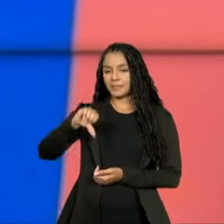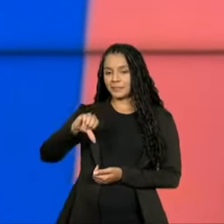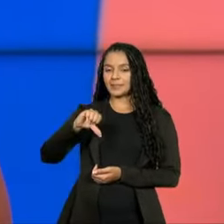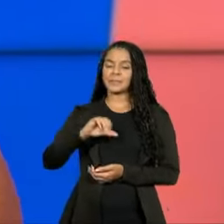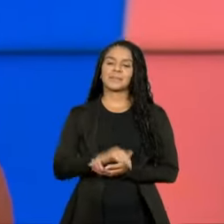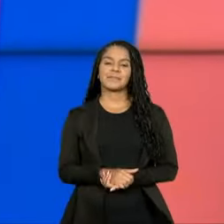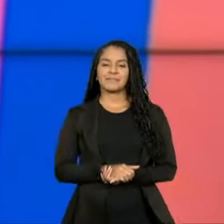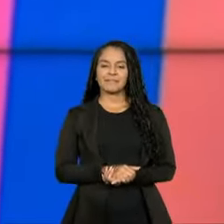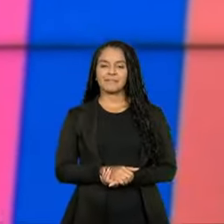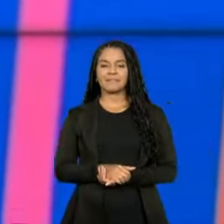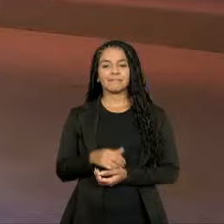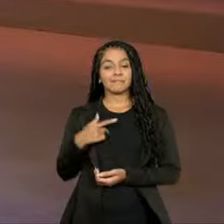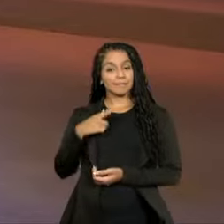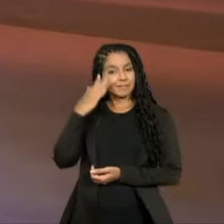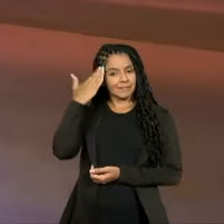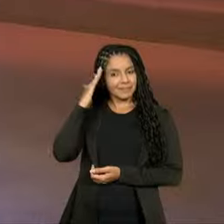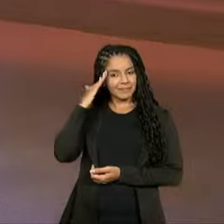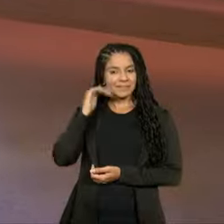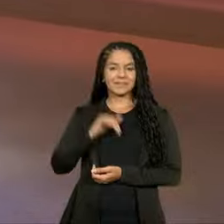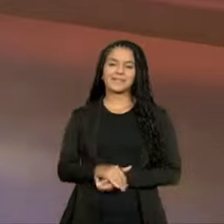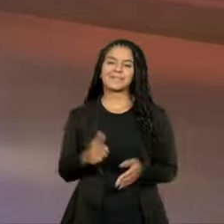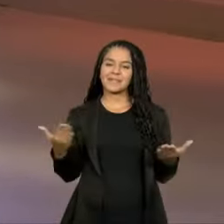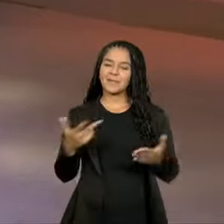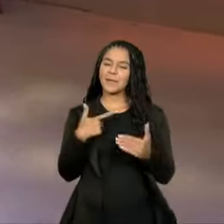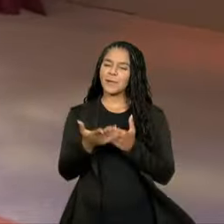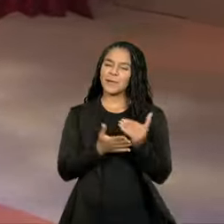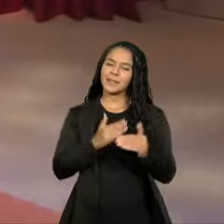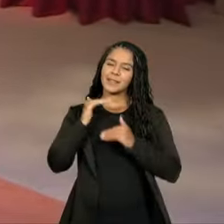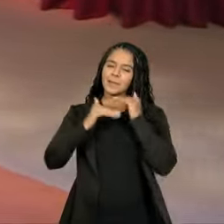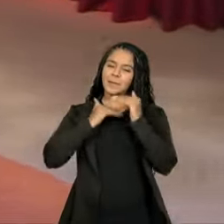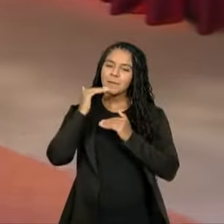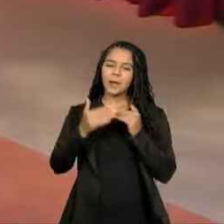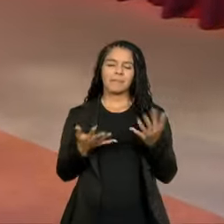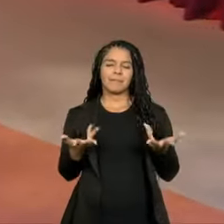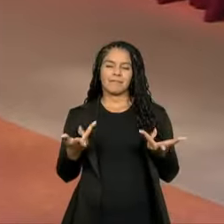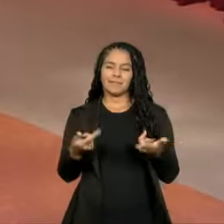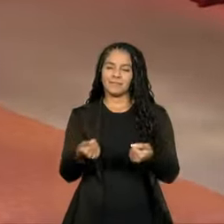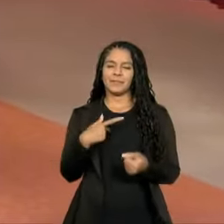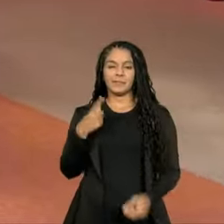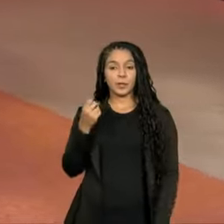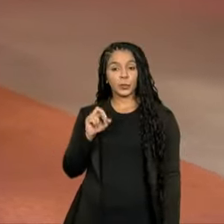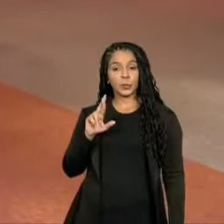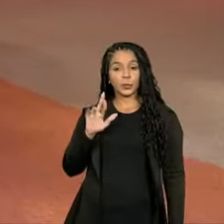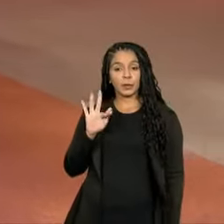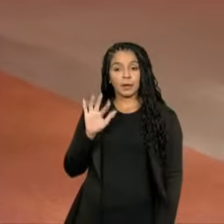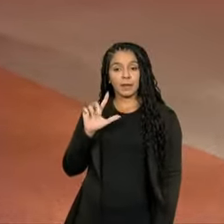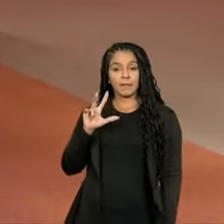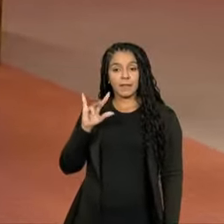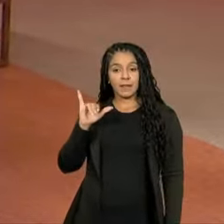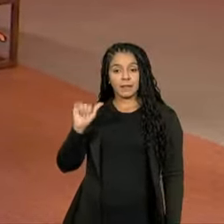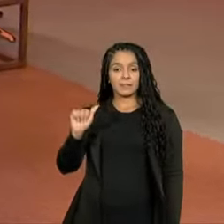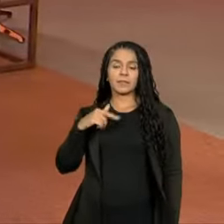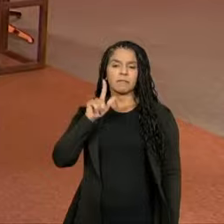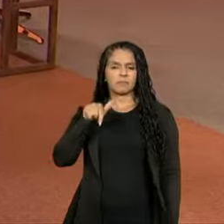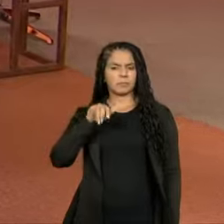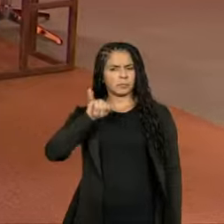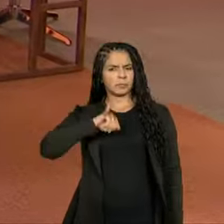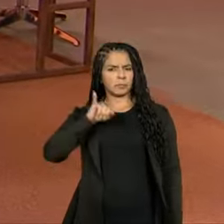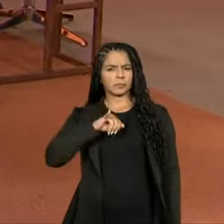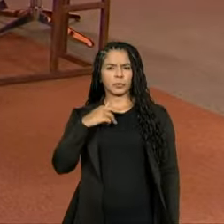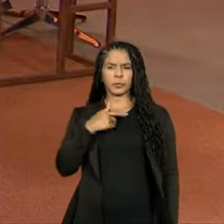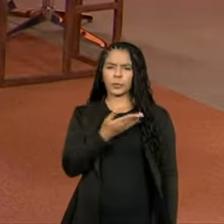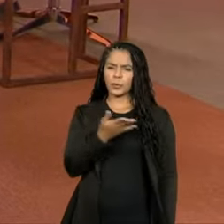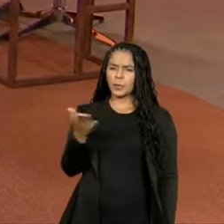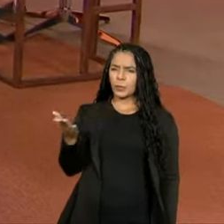219-9903-5329. Sacou? A gente começa com um papo que maravilhoso, doutora Flávia, importantíssimo, né, Maitê,